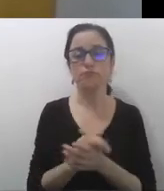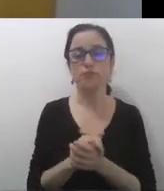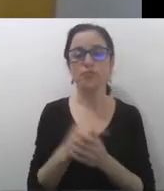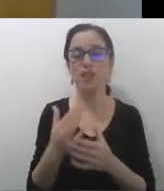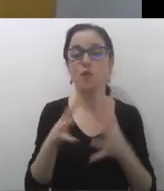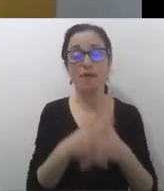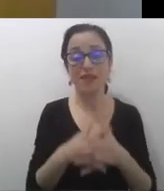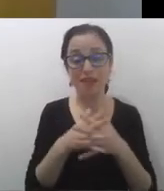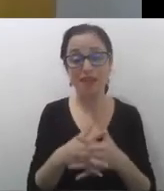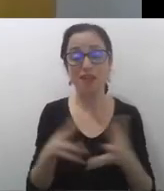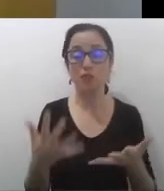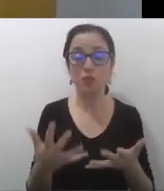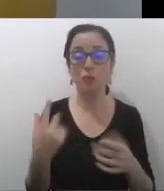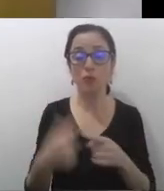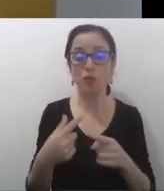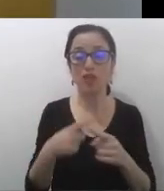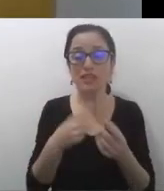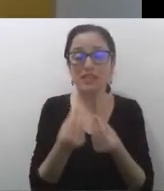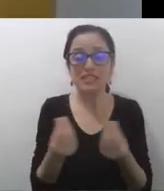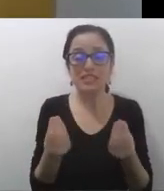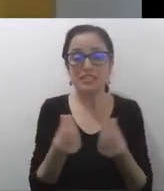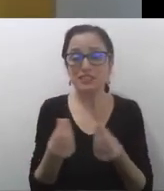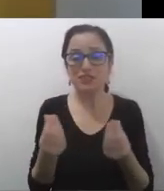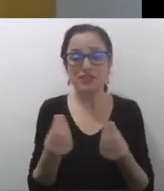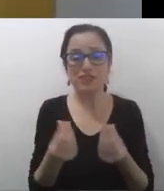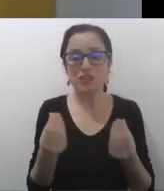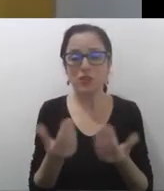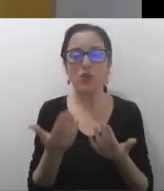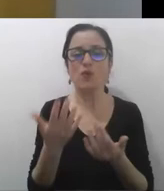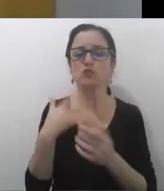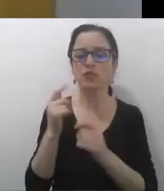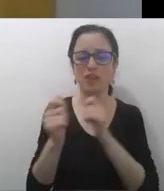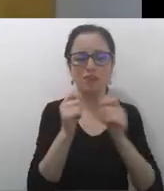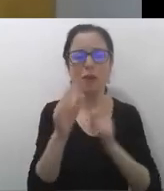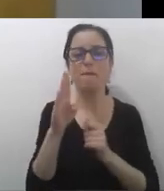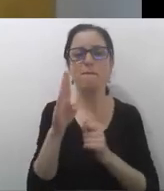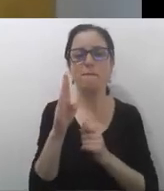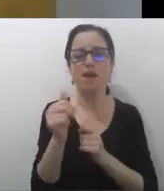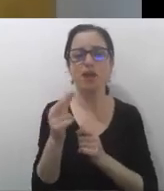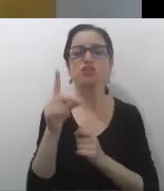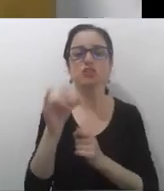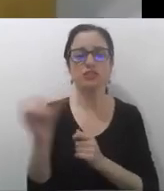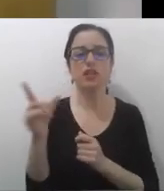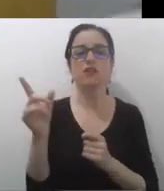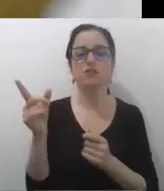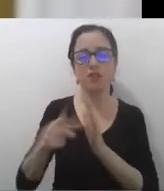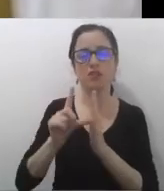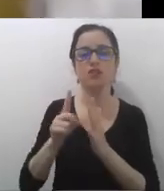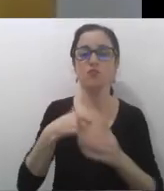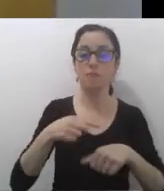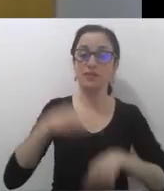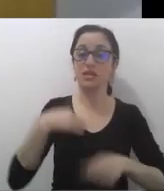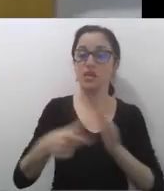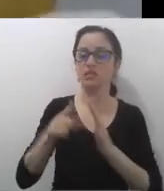que é complexo, porque a sensação que eu tenho, aliás, eu cheguei a entrevistar o Bardi muito antes